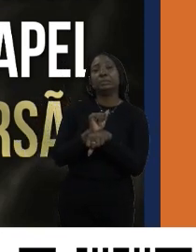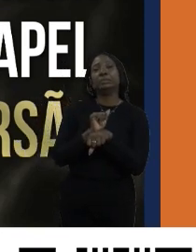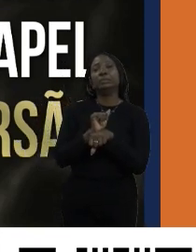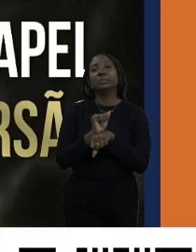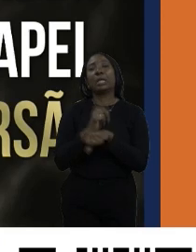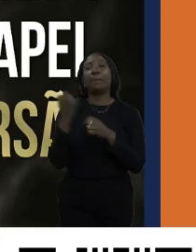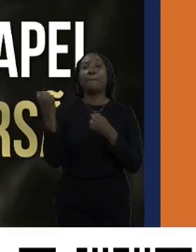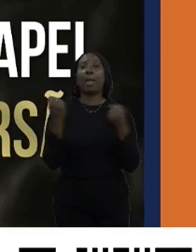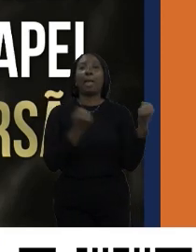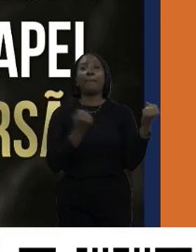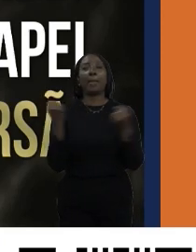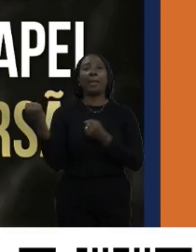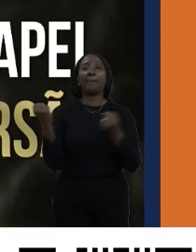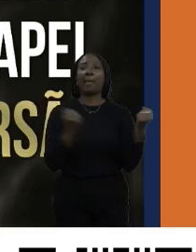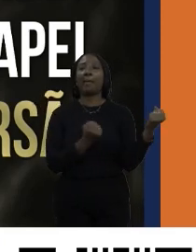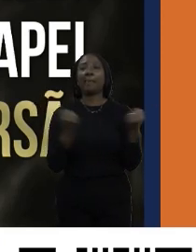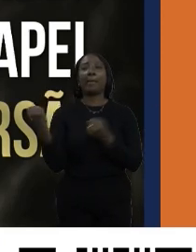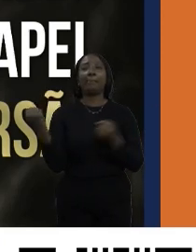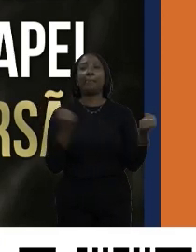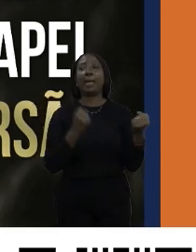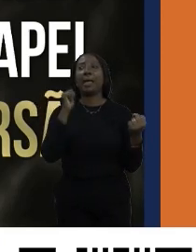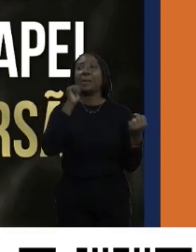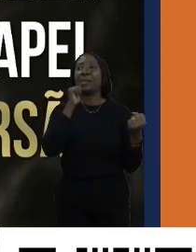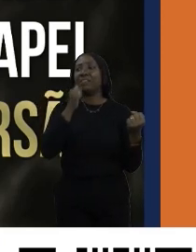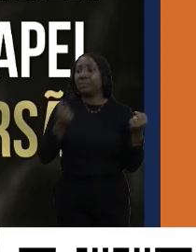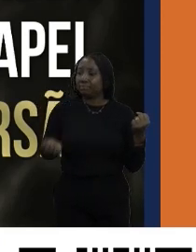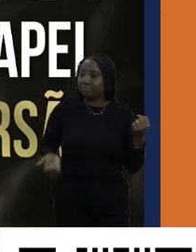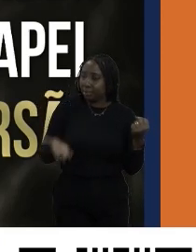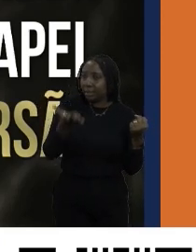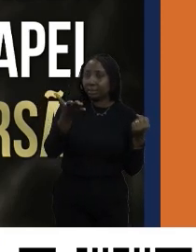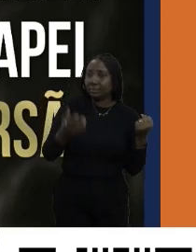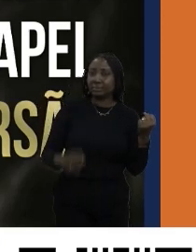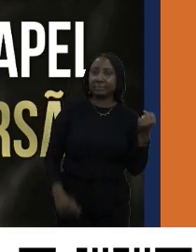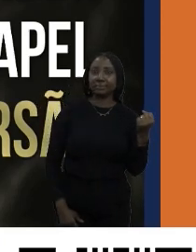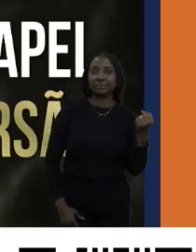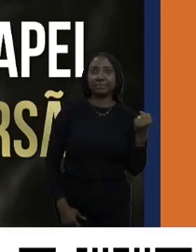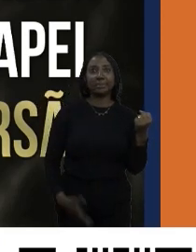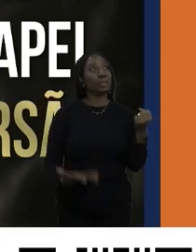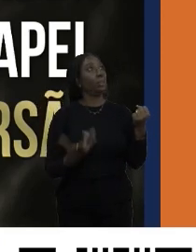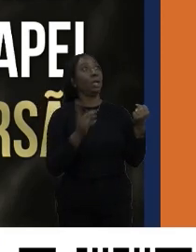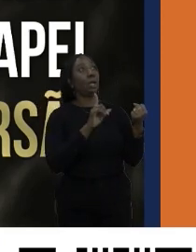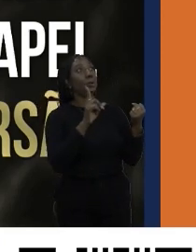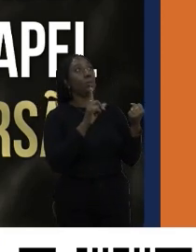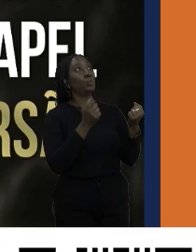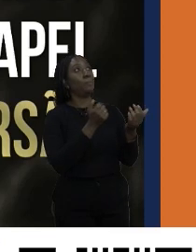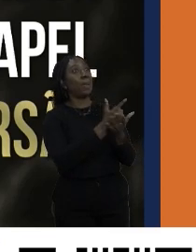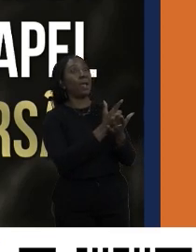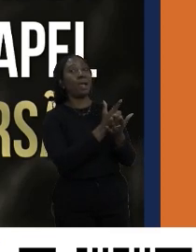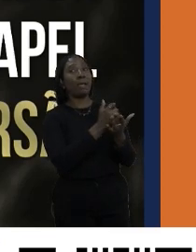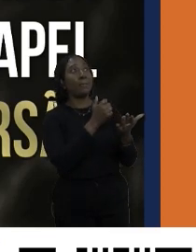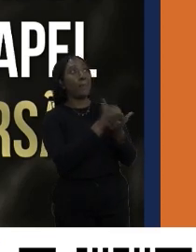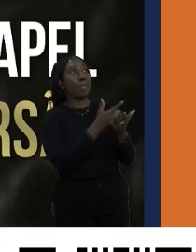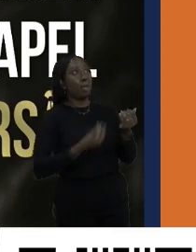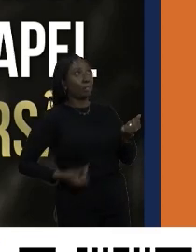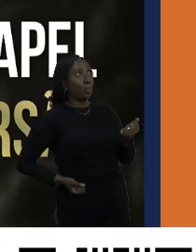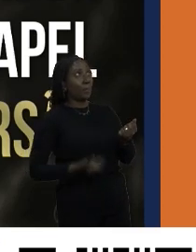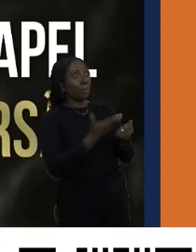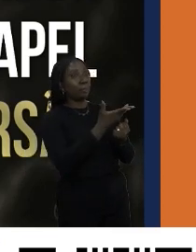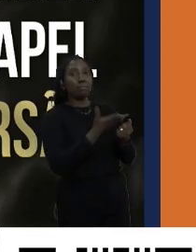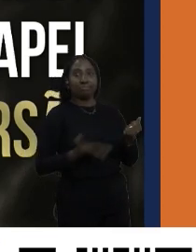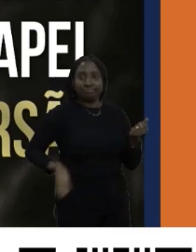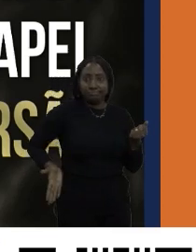pedágio. A moça do pedágio, não, pode passar. Ela falou, não, moça, aqui não é teu, não, não, eu pago do meu bolso, pode ir